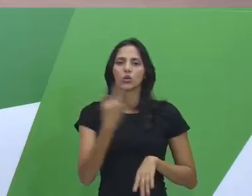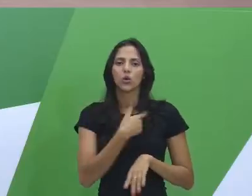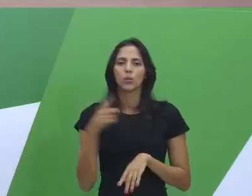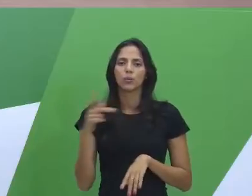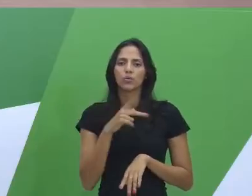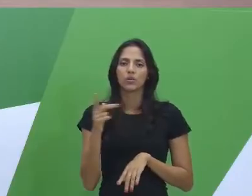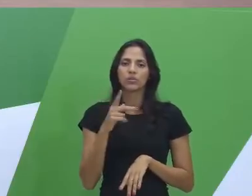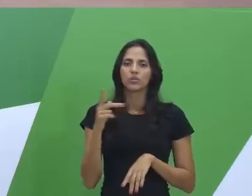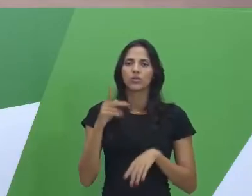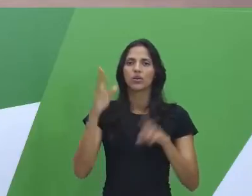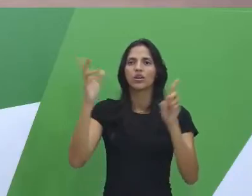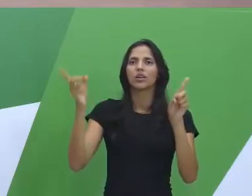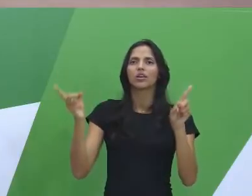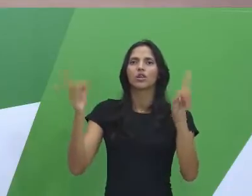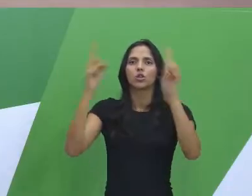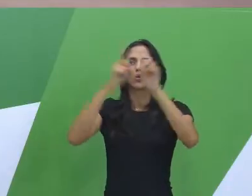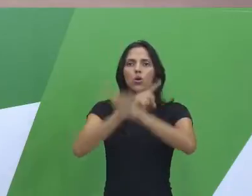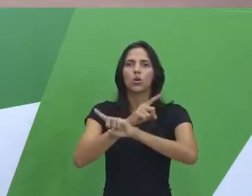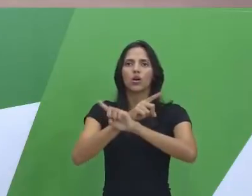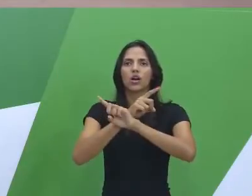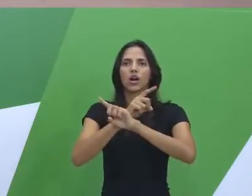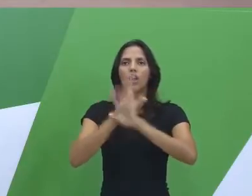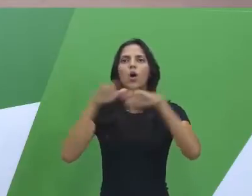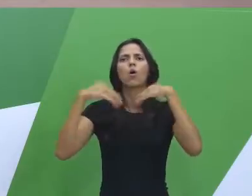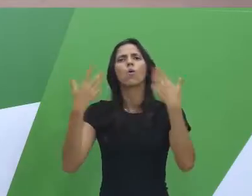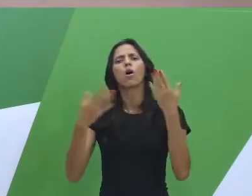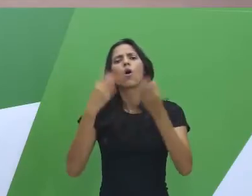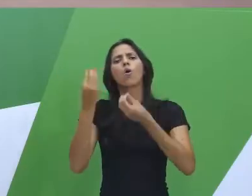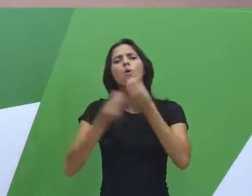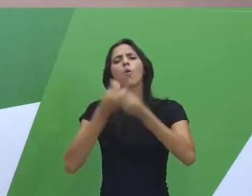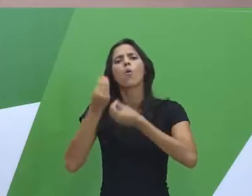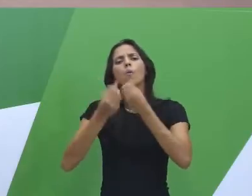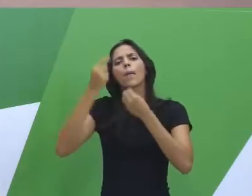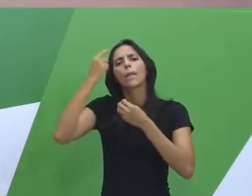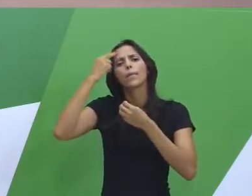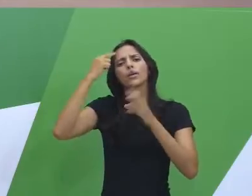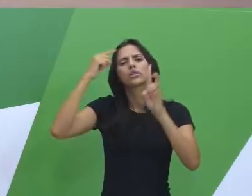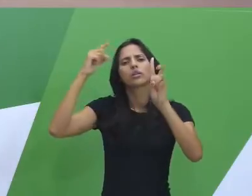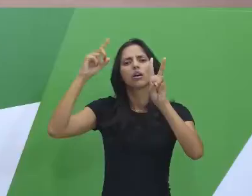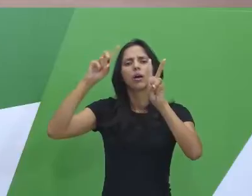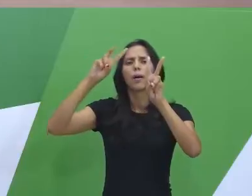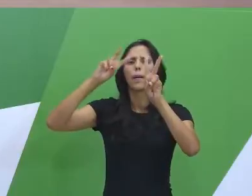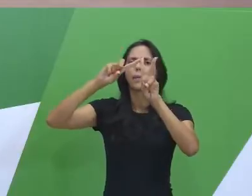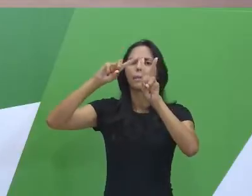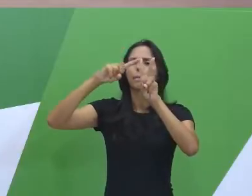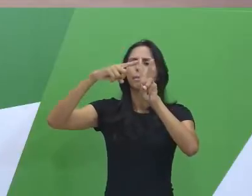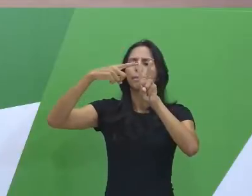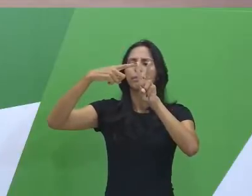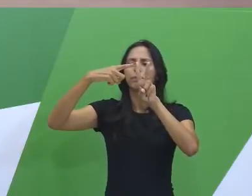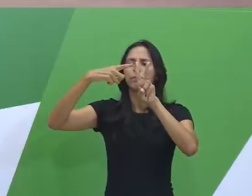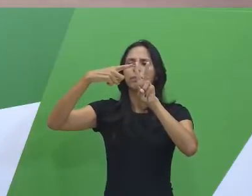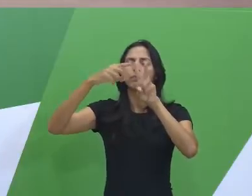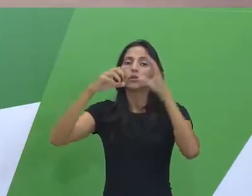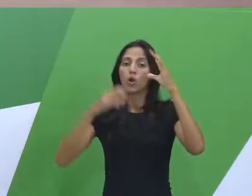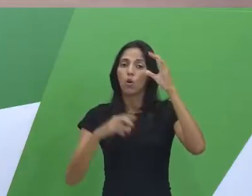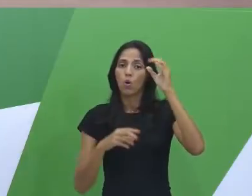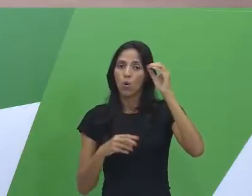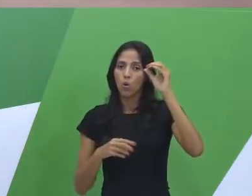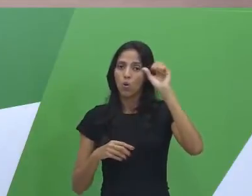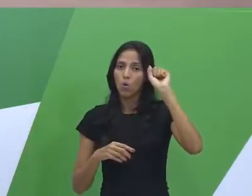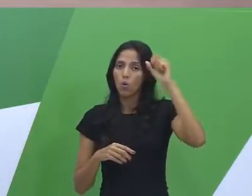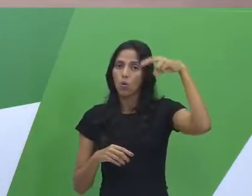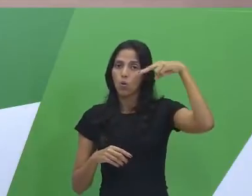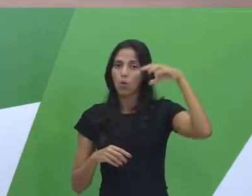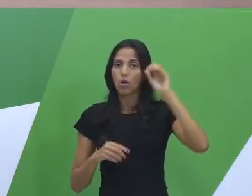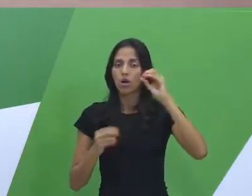fala, só é inverter? Qual é a lógica? De onde veio essa questão dessa inversão? Porque o cosseno, ele é